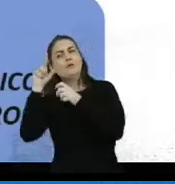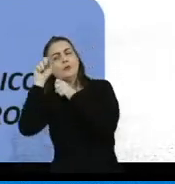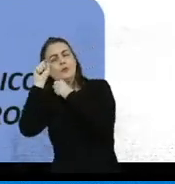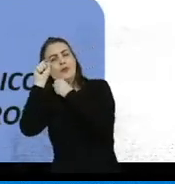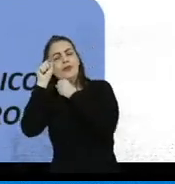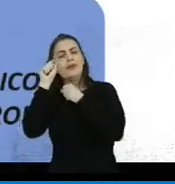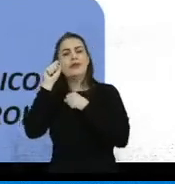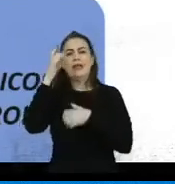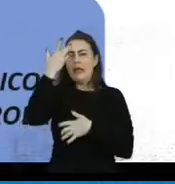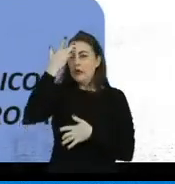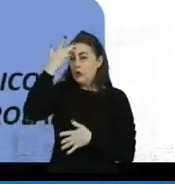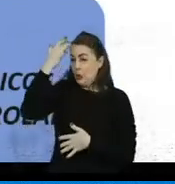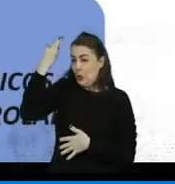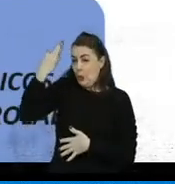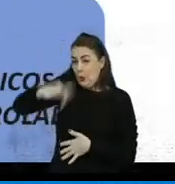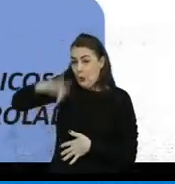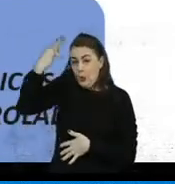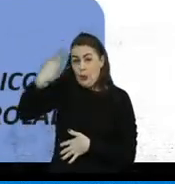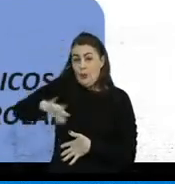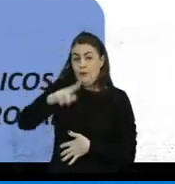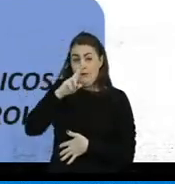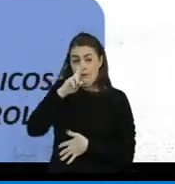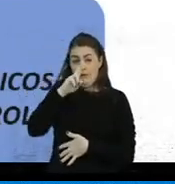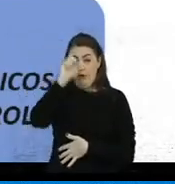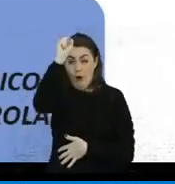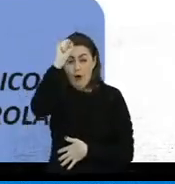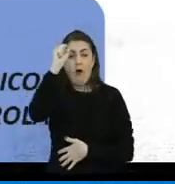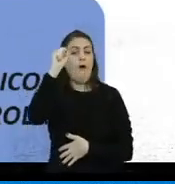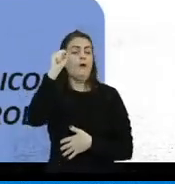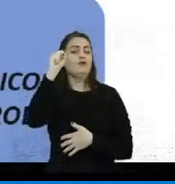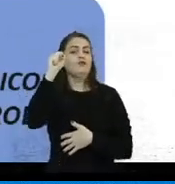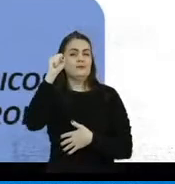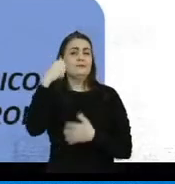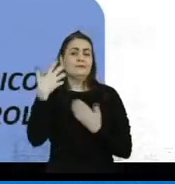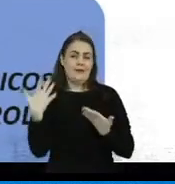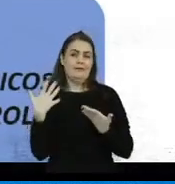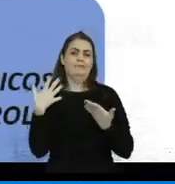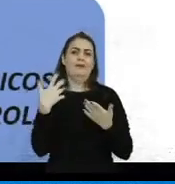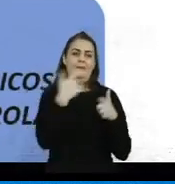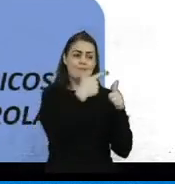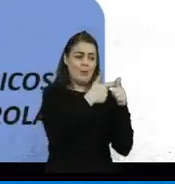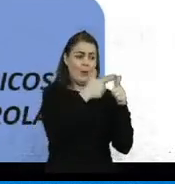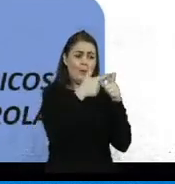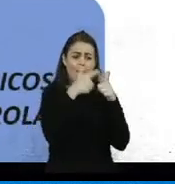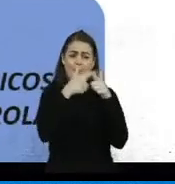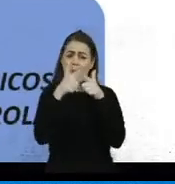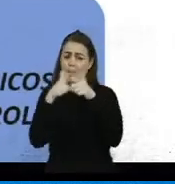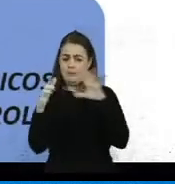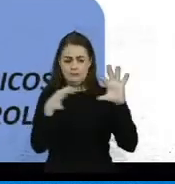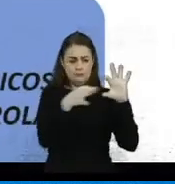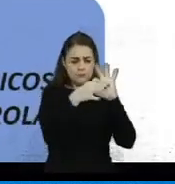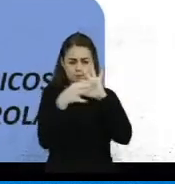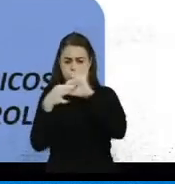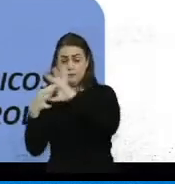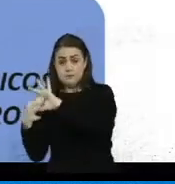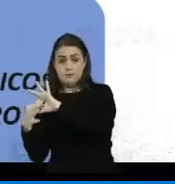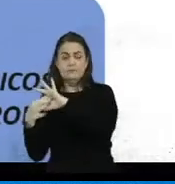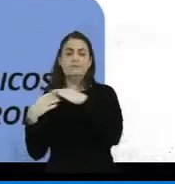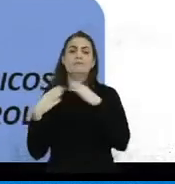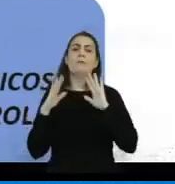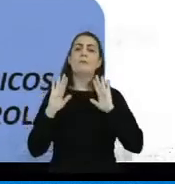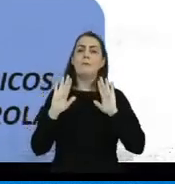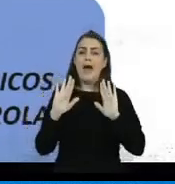está associado a outros, mas não tem como você não se sentir melhor, não tem como você não